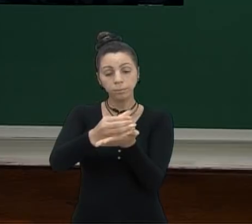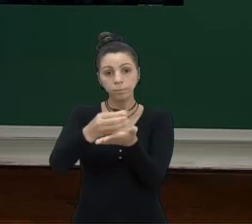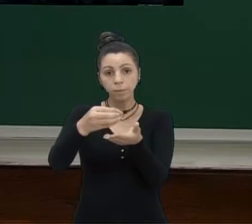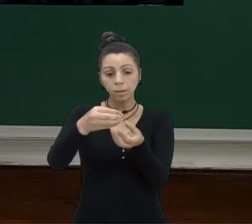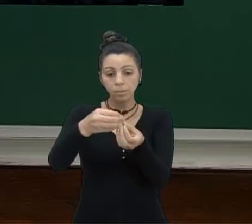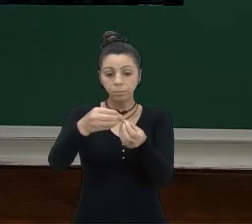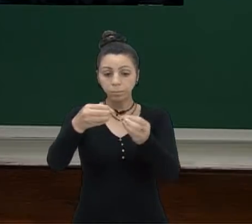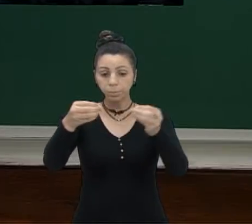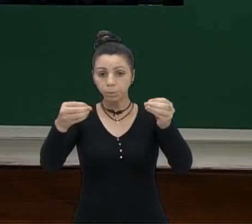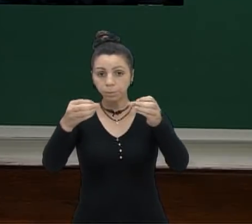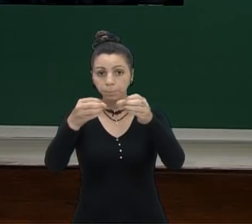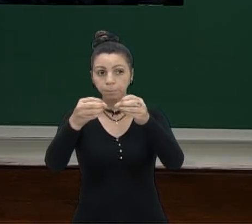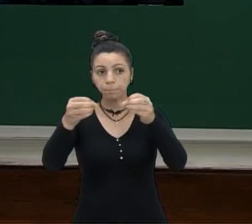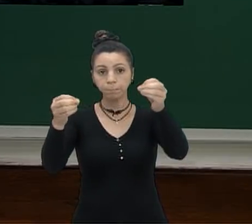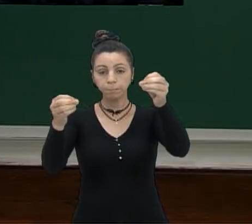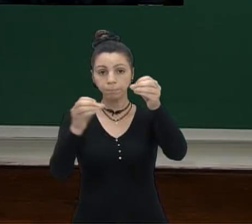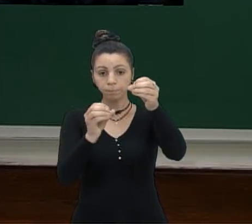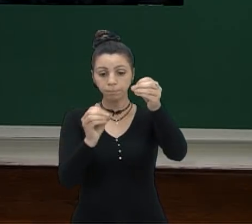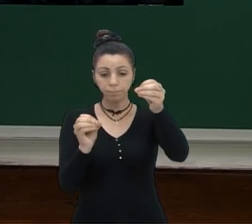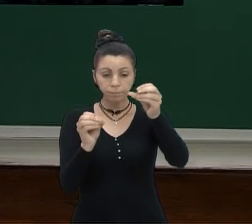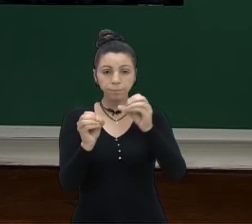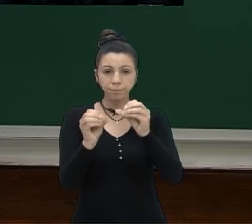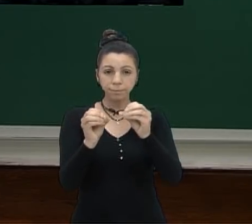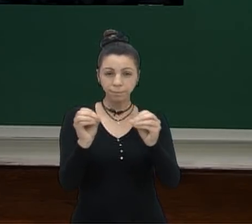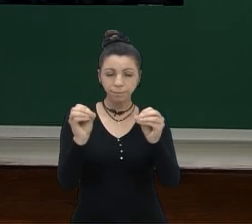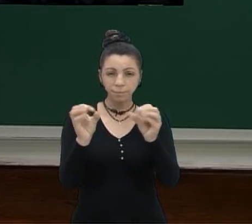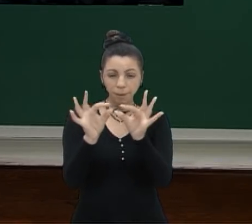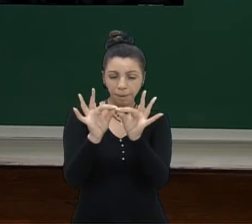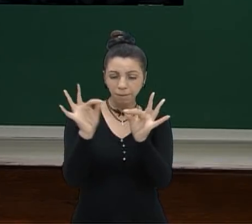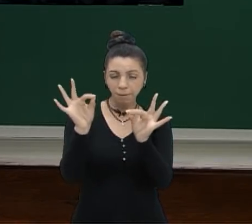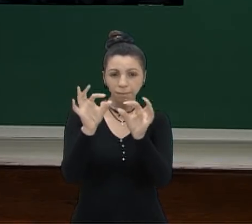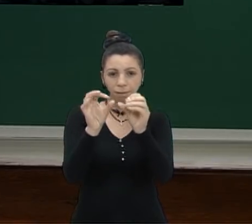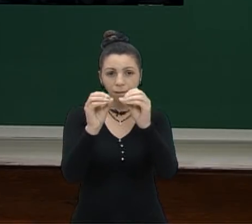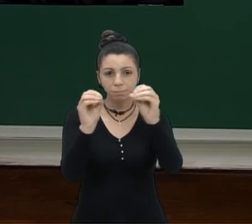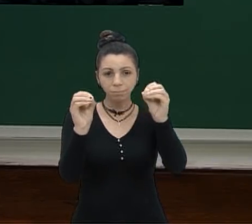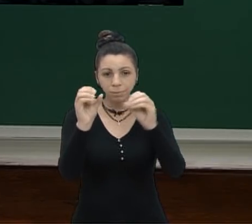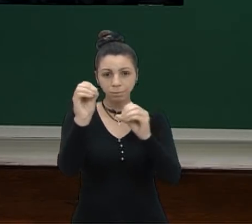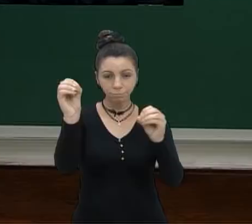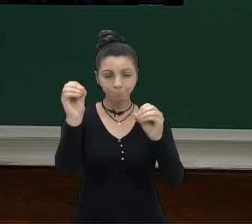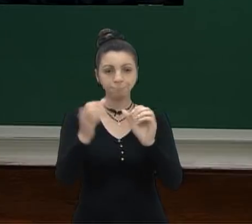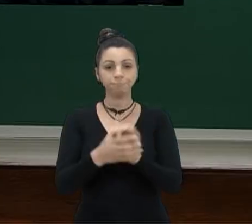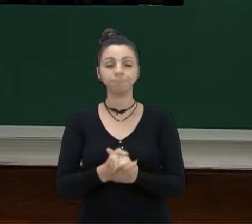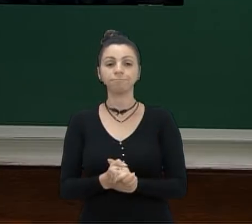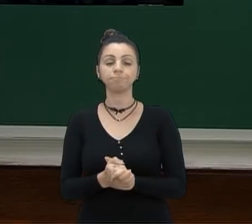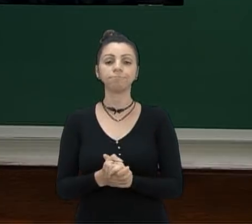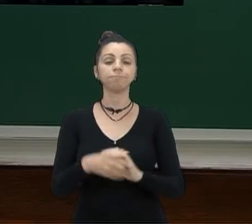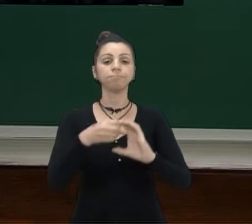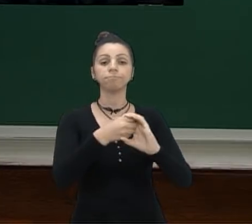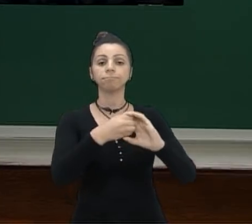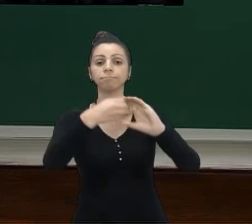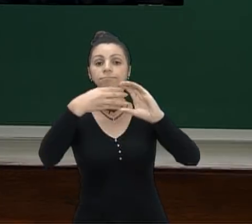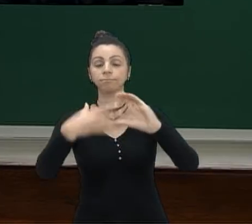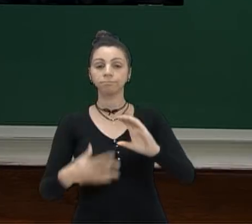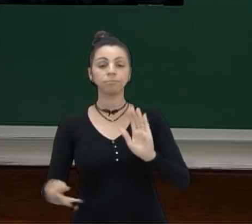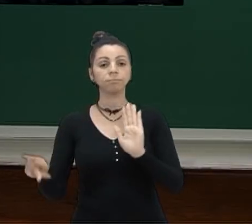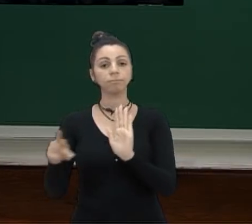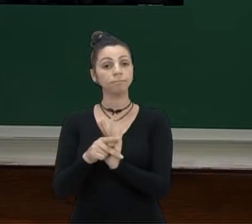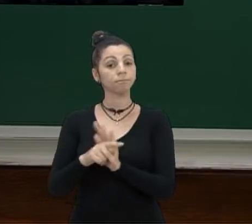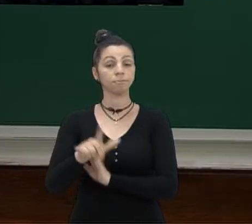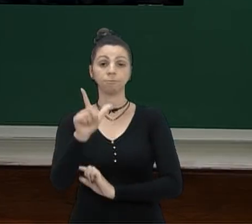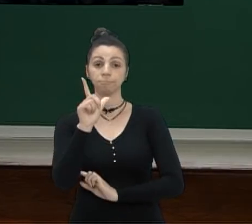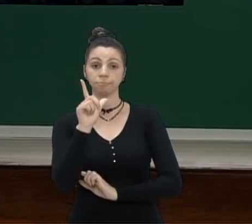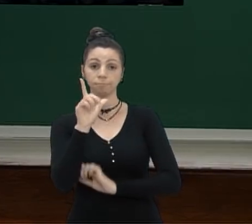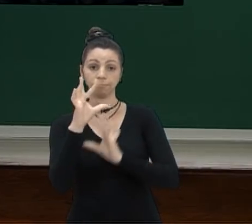compõem este líquido estão com um espaçamento entre elas, caracterizando o estado